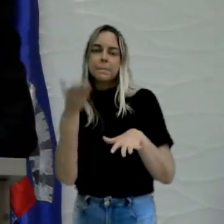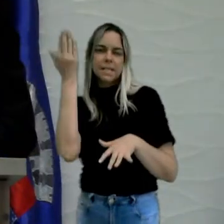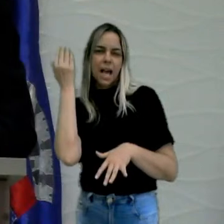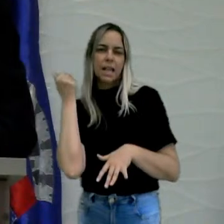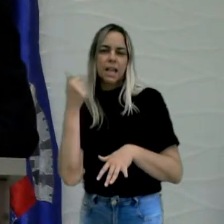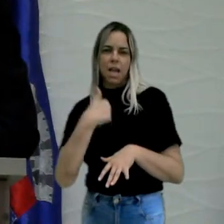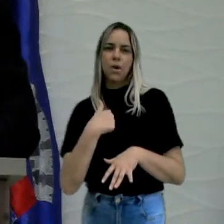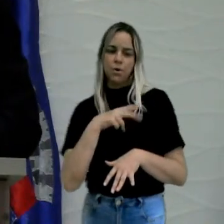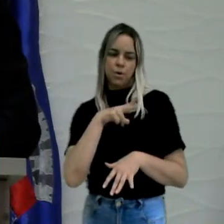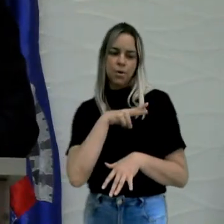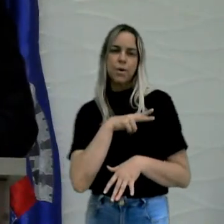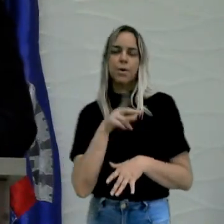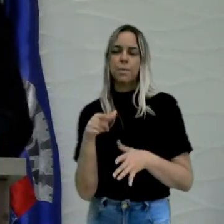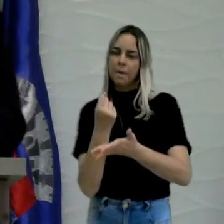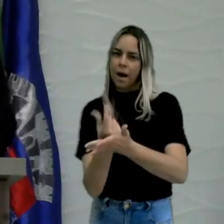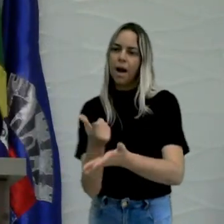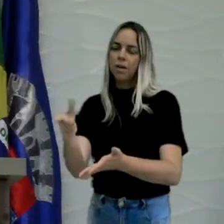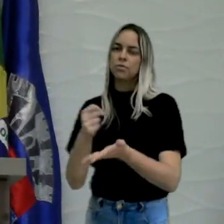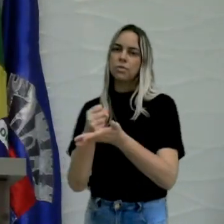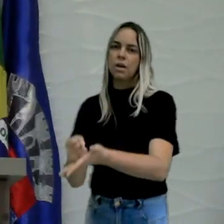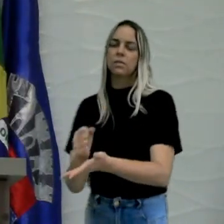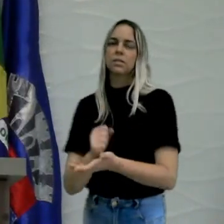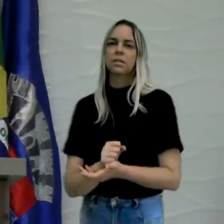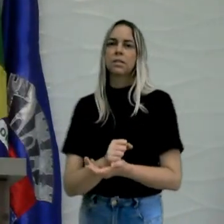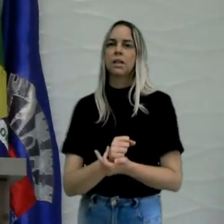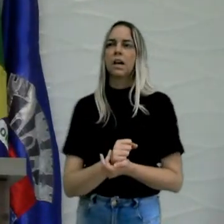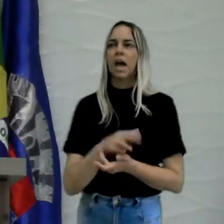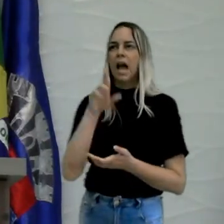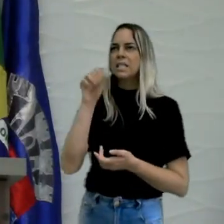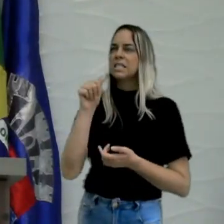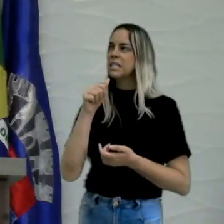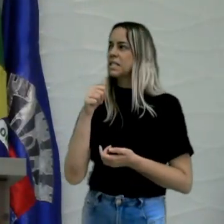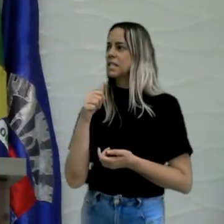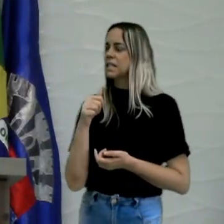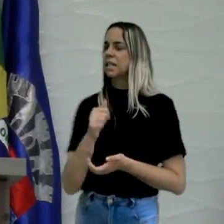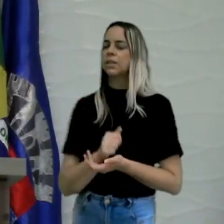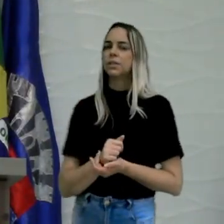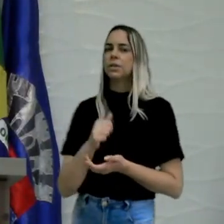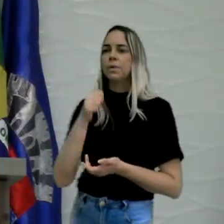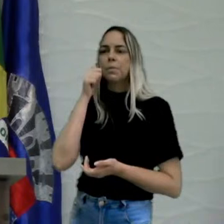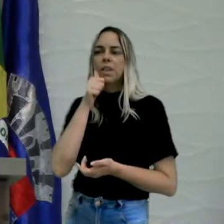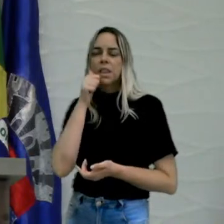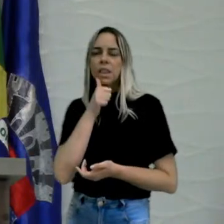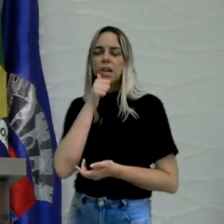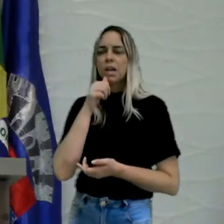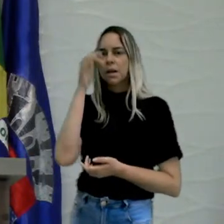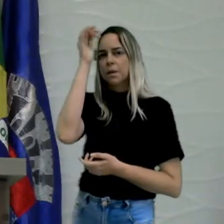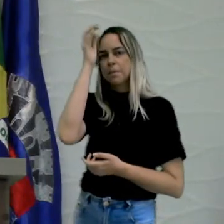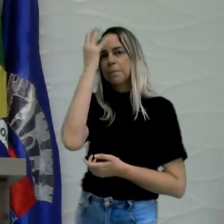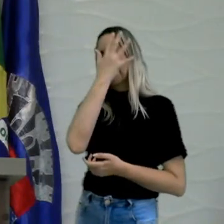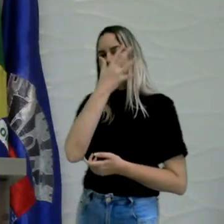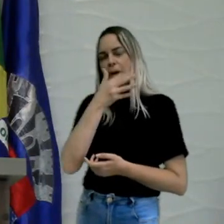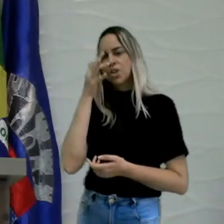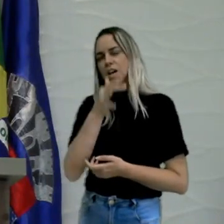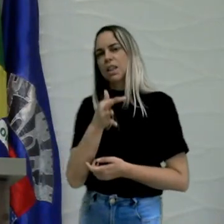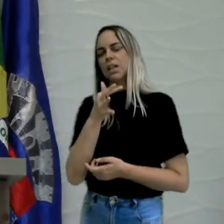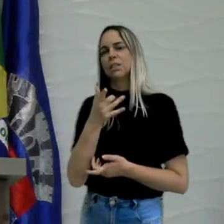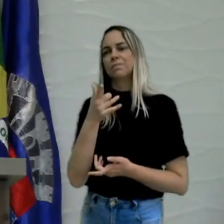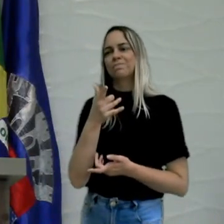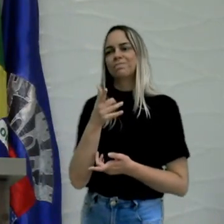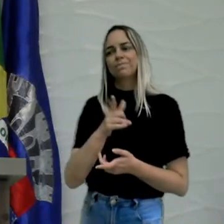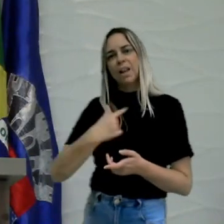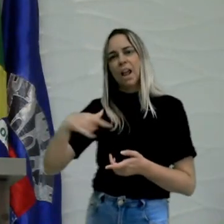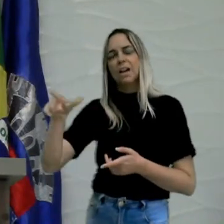e tem outra que eu pago a tempo já, aquela menina da ração, que ela ia para Belo Jardim para ser atendida lá. Uma vergonha.